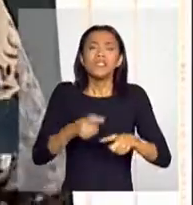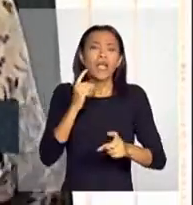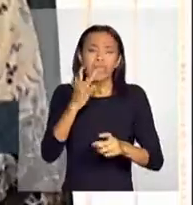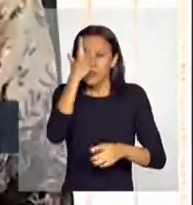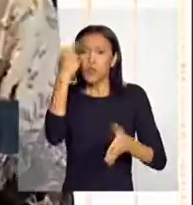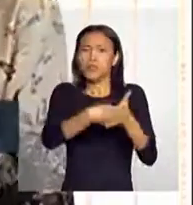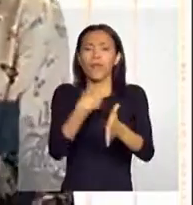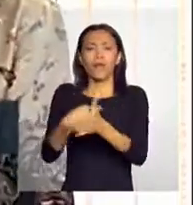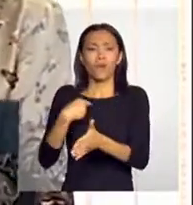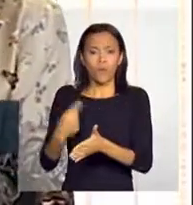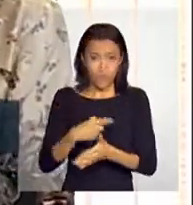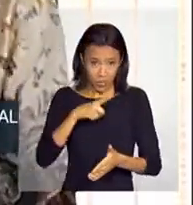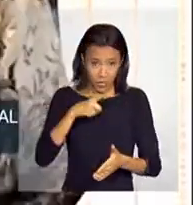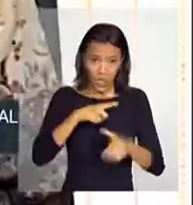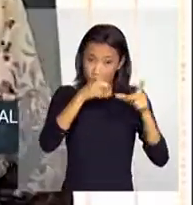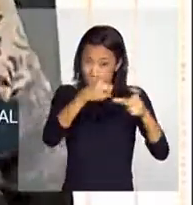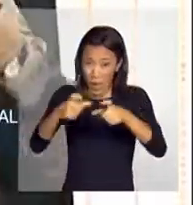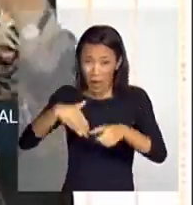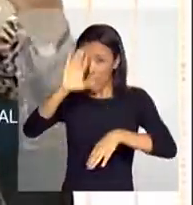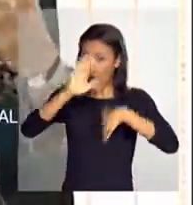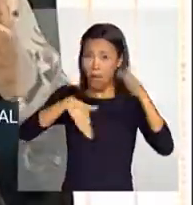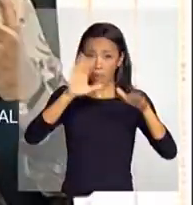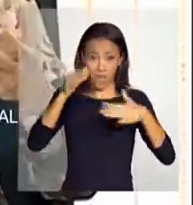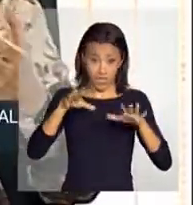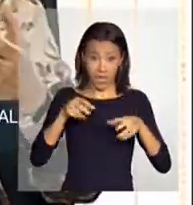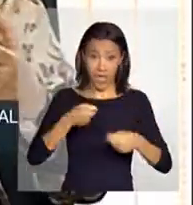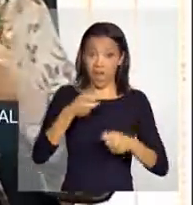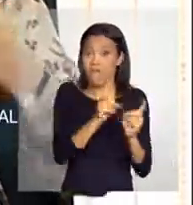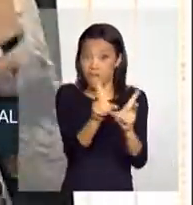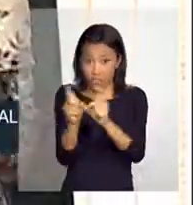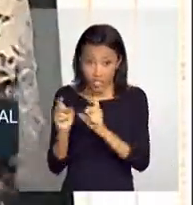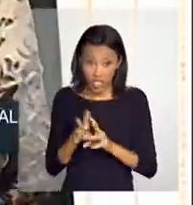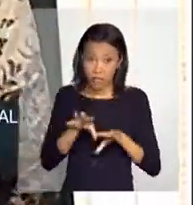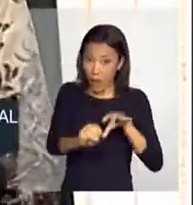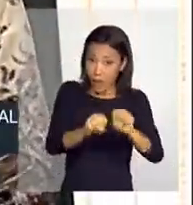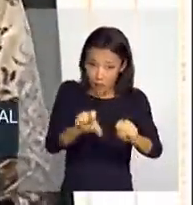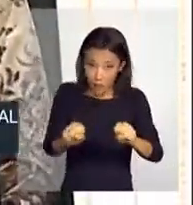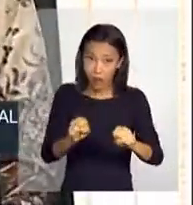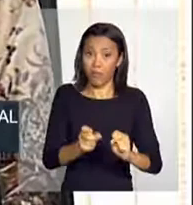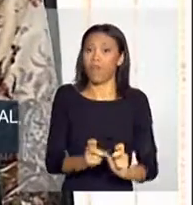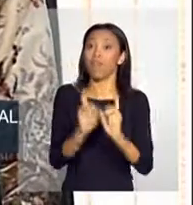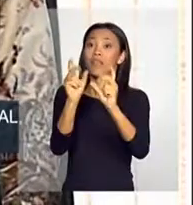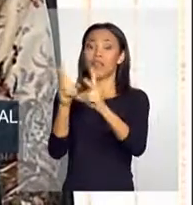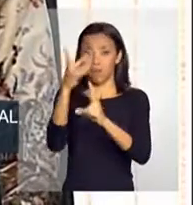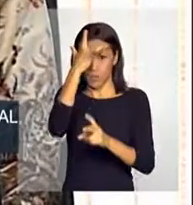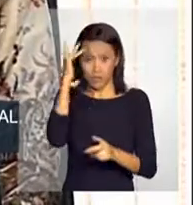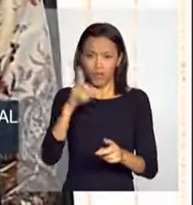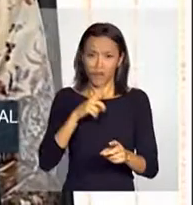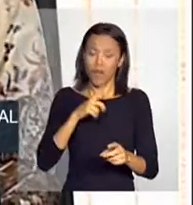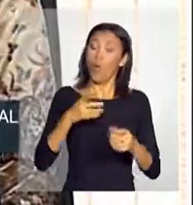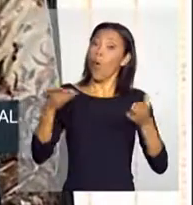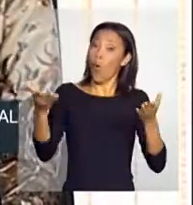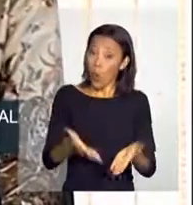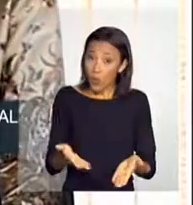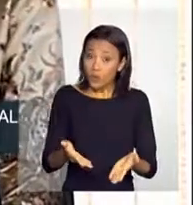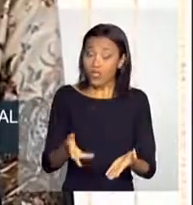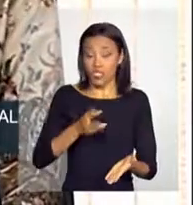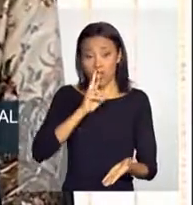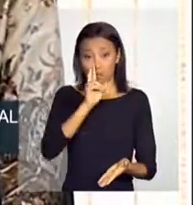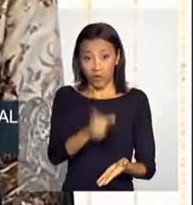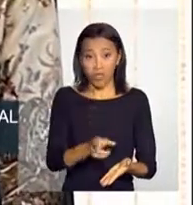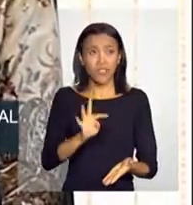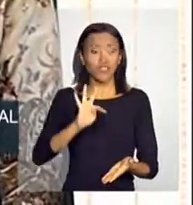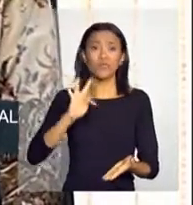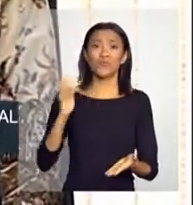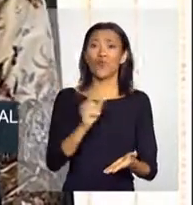de onde mais nós temos brasileiros ou brasileiras traficadas hoje nós podemos dizer que de todas